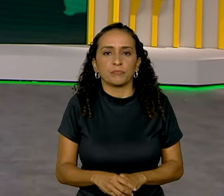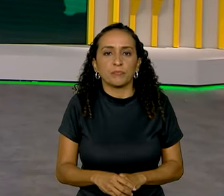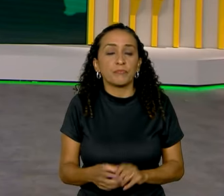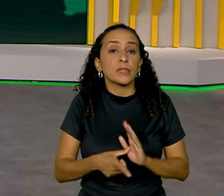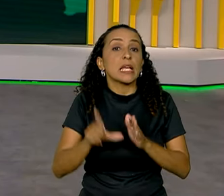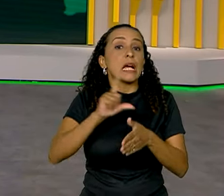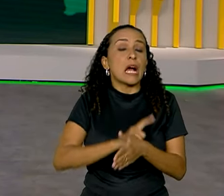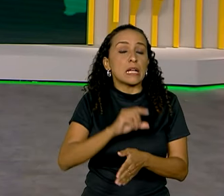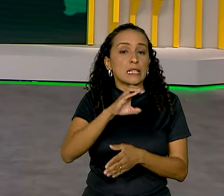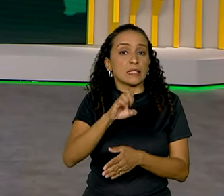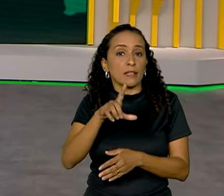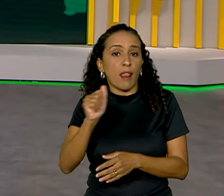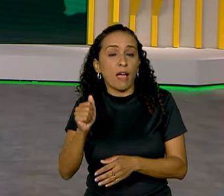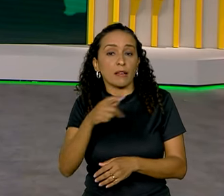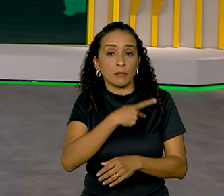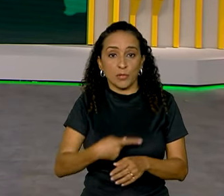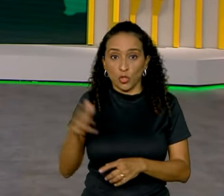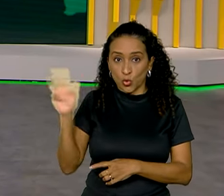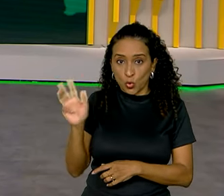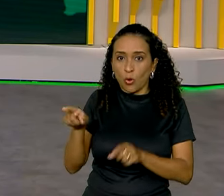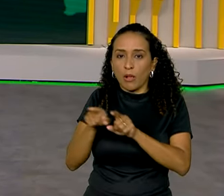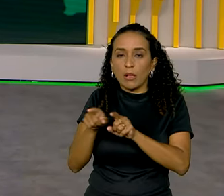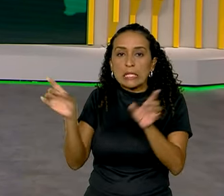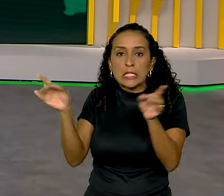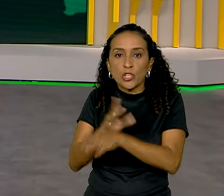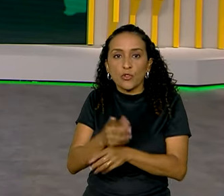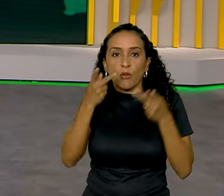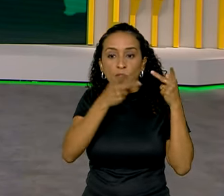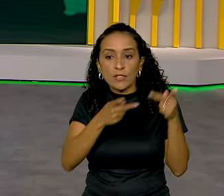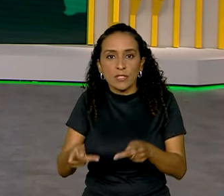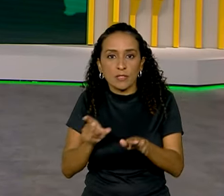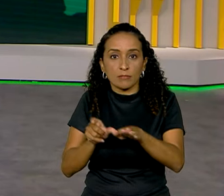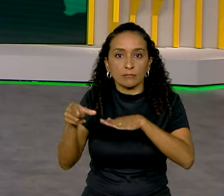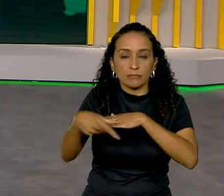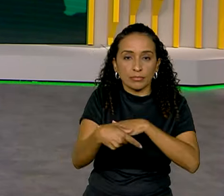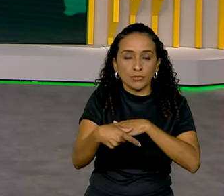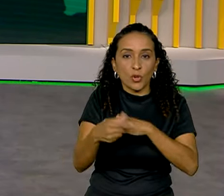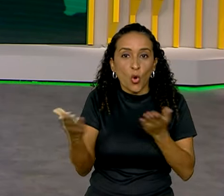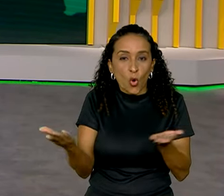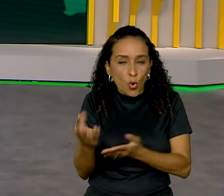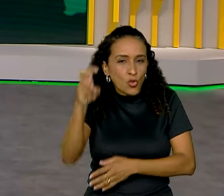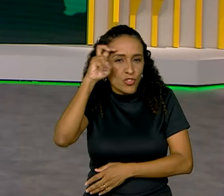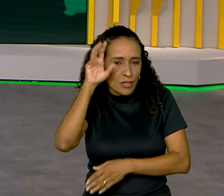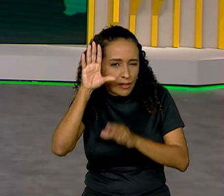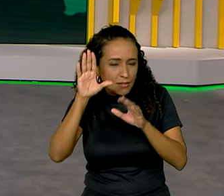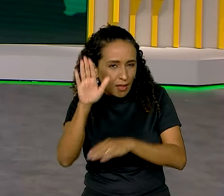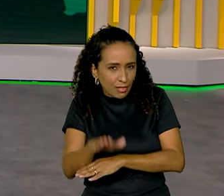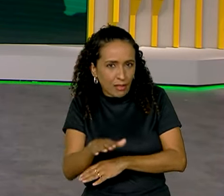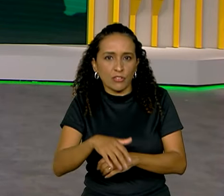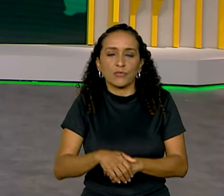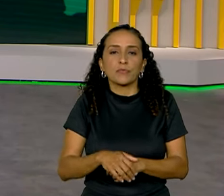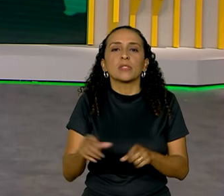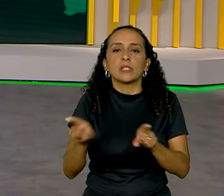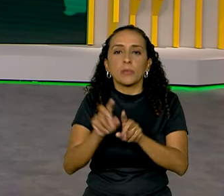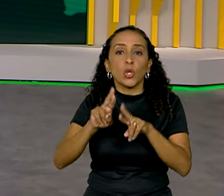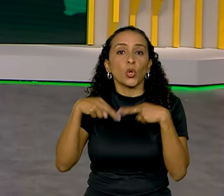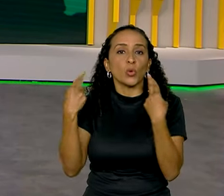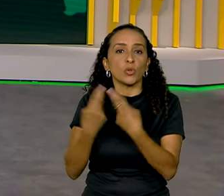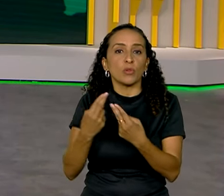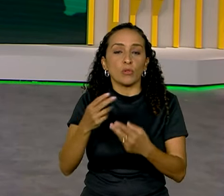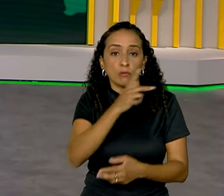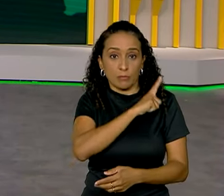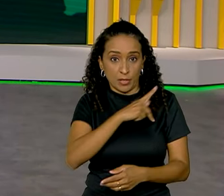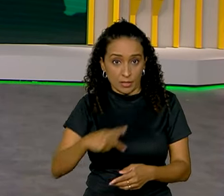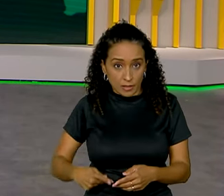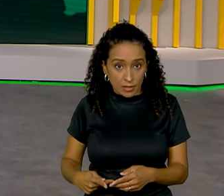e antes da celac o presidente Lula encerrou a visita à Guiana no início da tarde desta quinta-feira Lula se reuniu com o presidente da